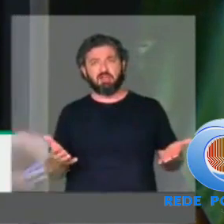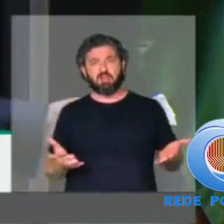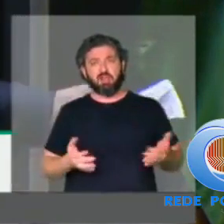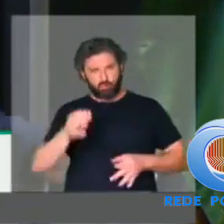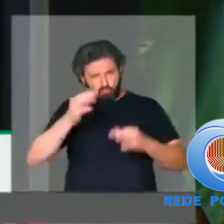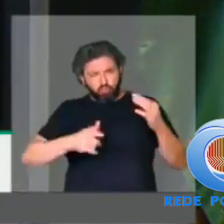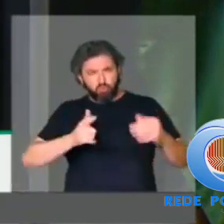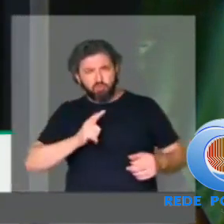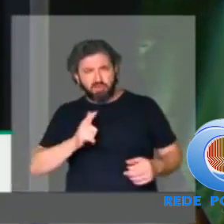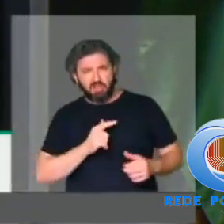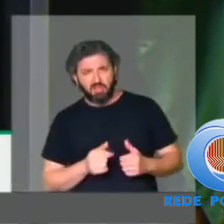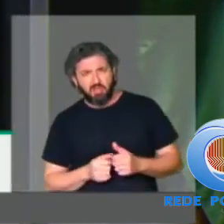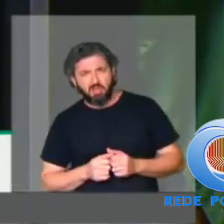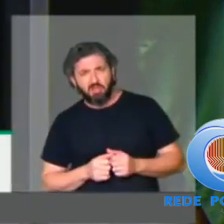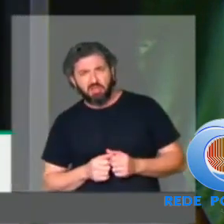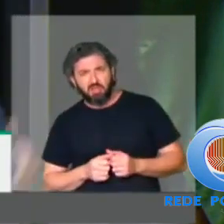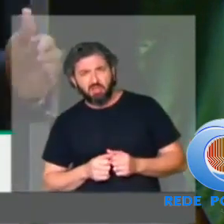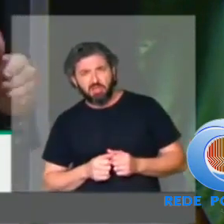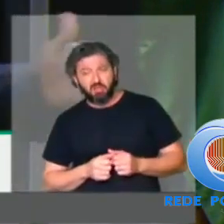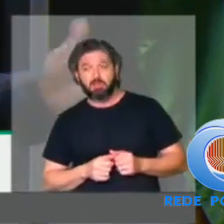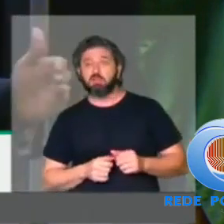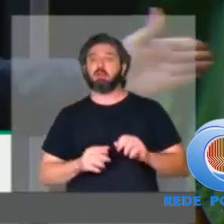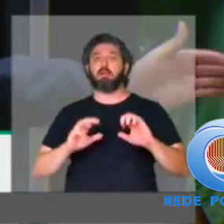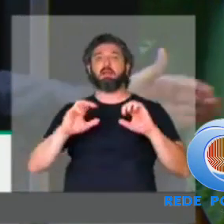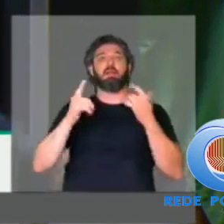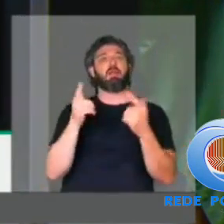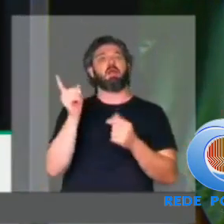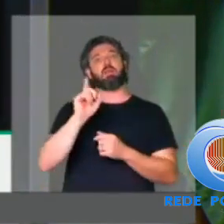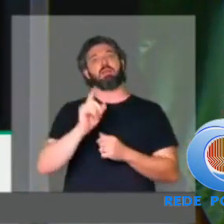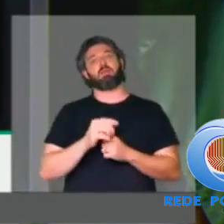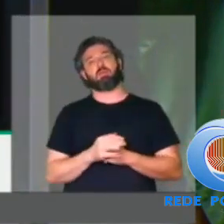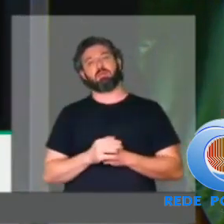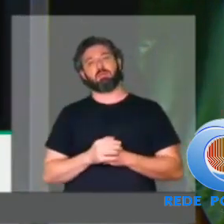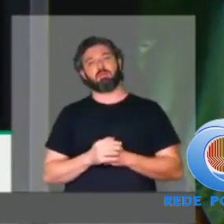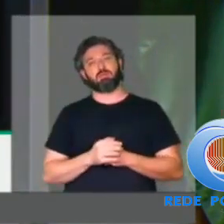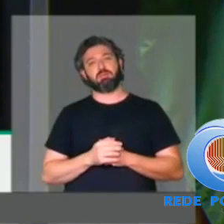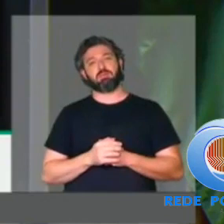Isso é justo? Mas é lógico que não.